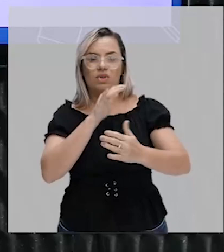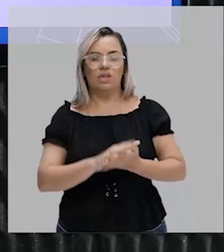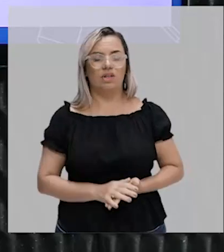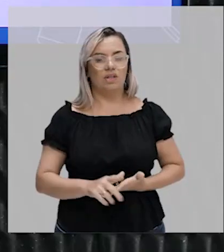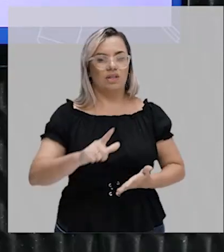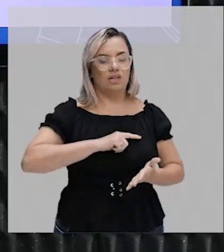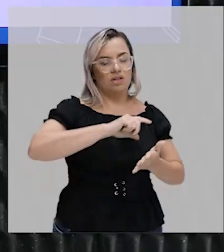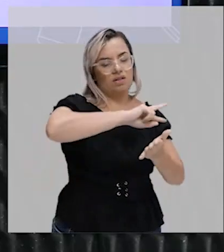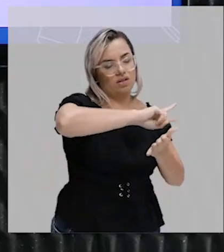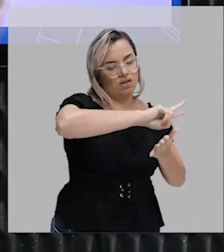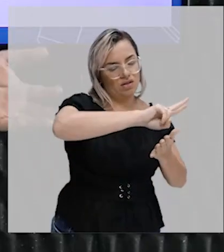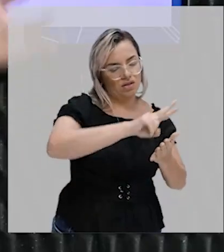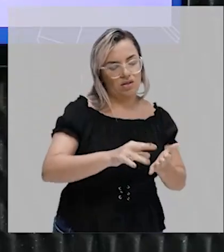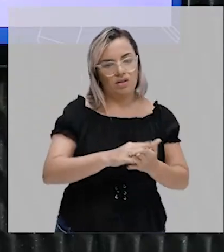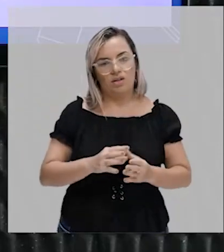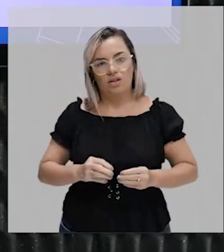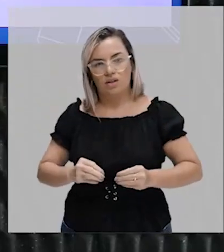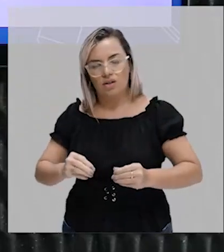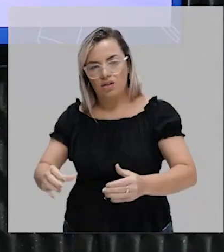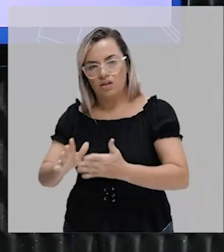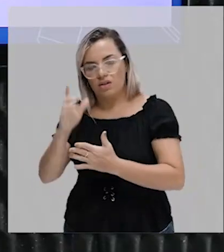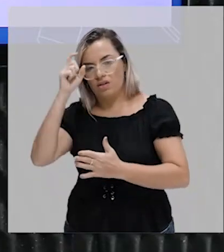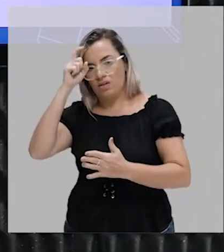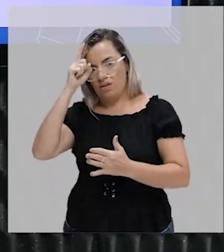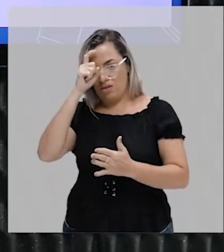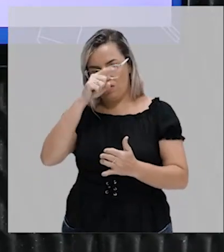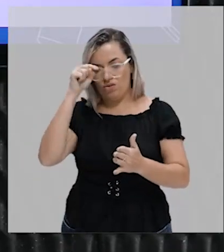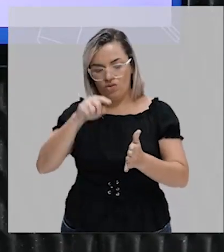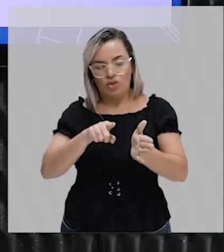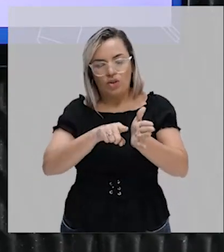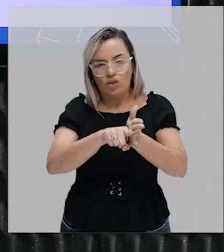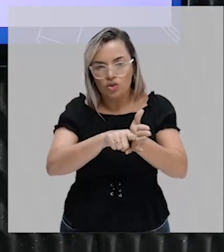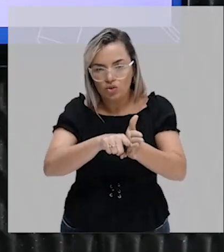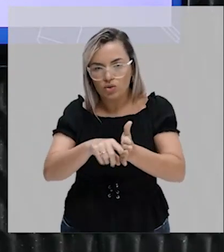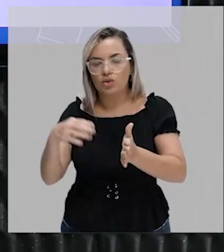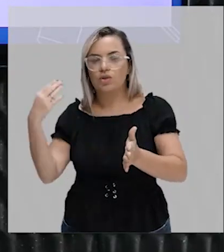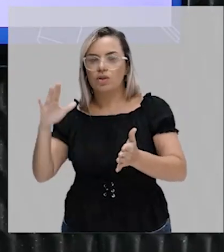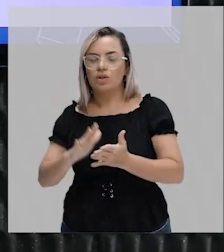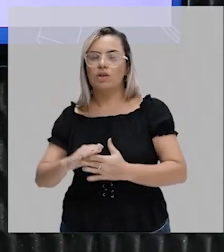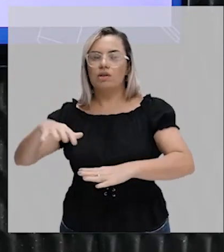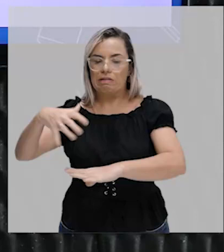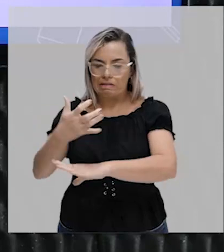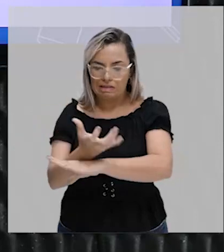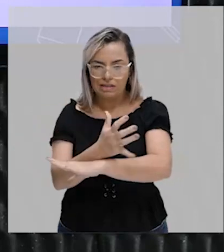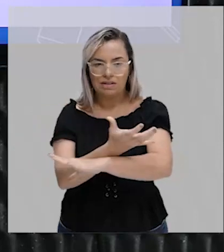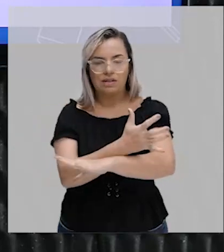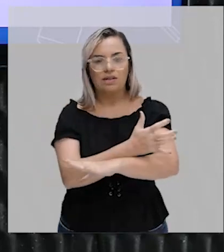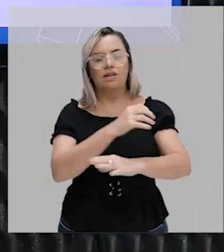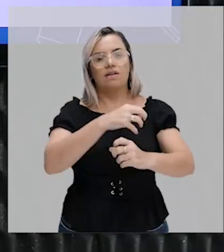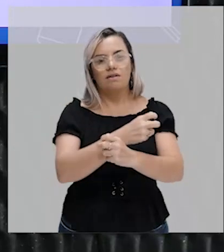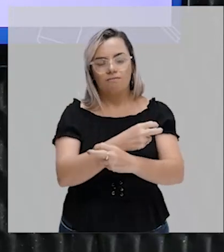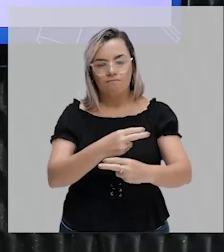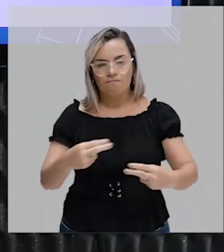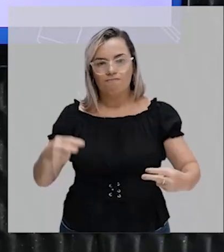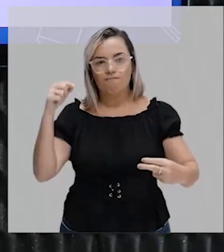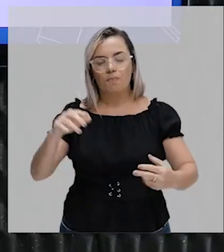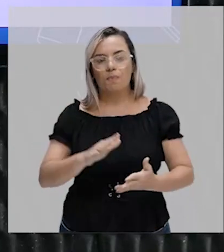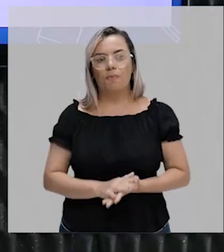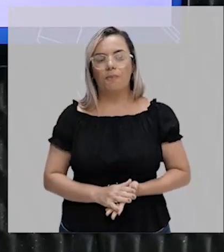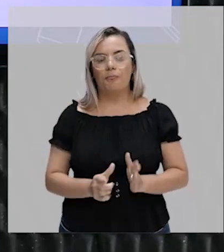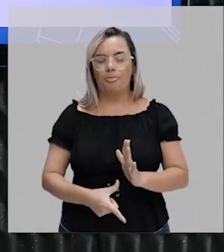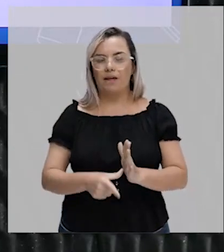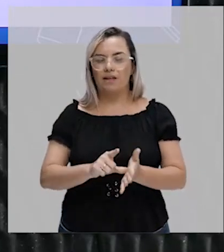correções de solo, onde tu consequentemente vai conseguir produzir mais rápido e em condições que antes tu não